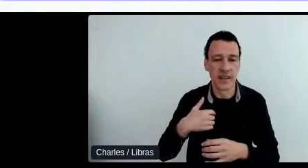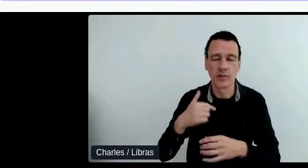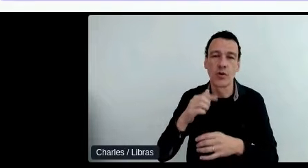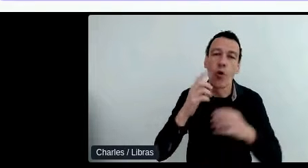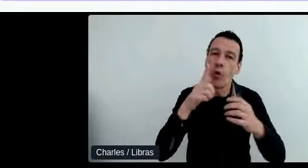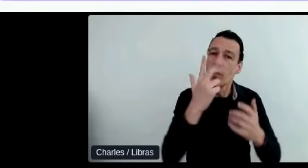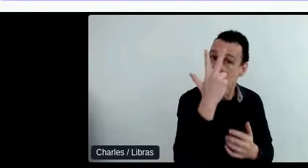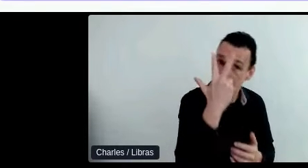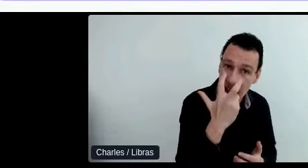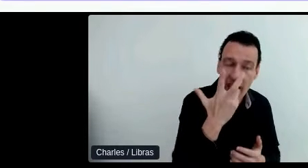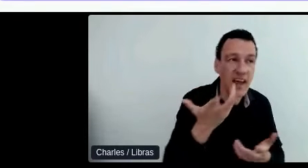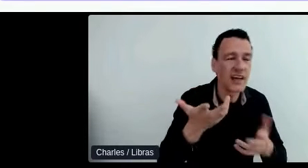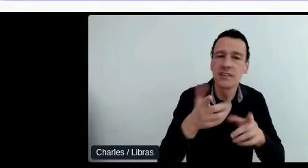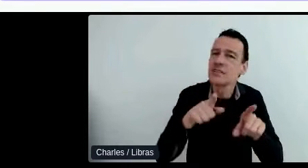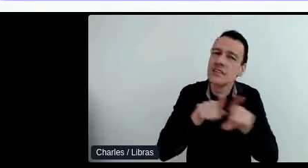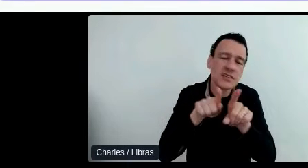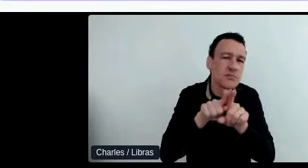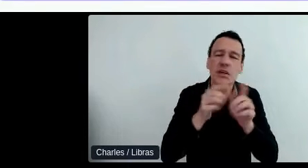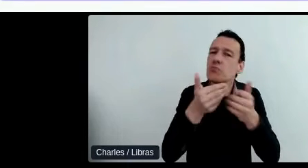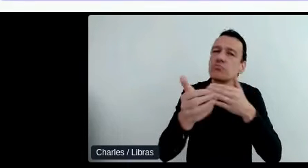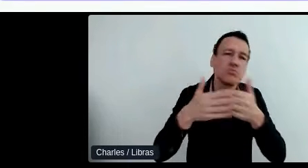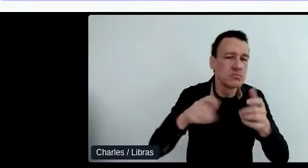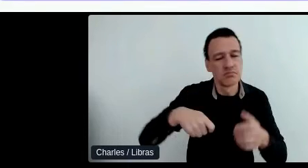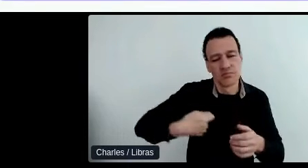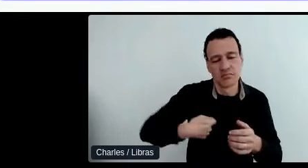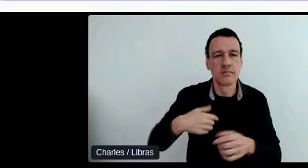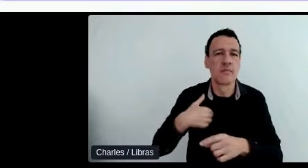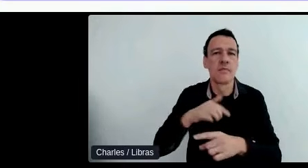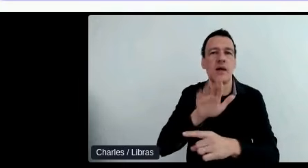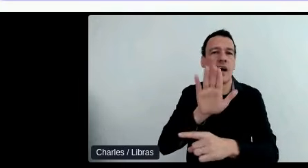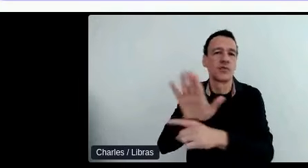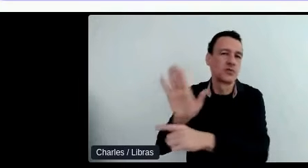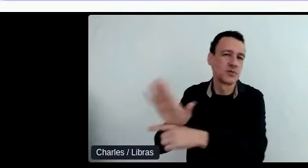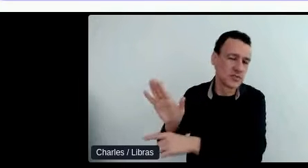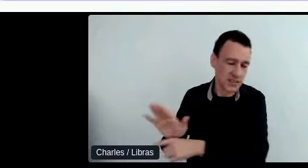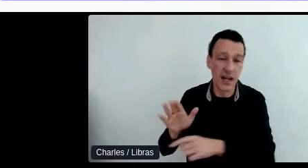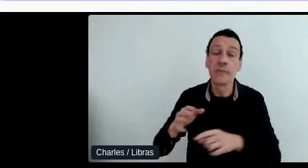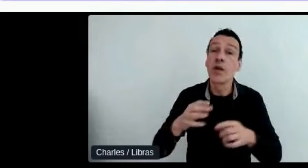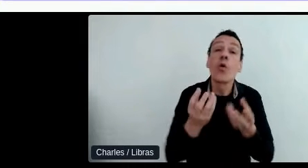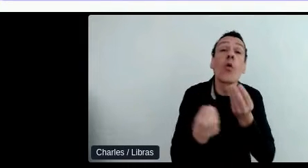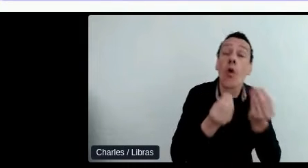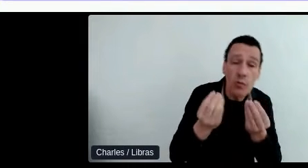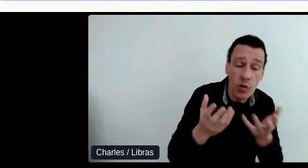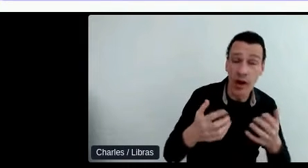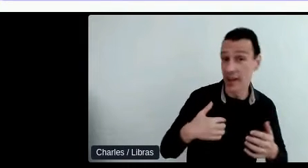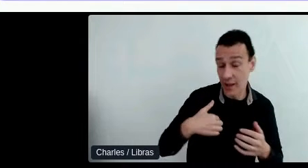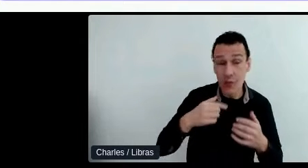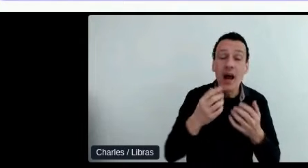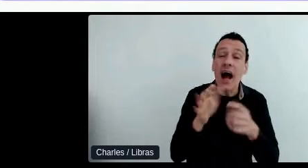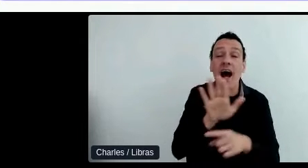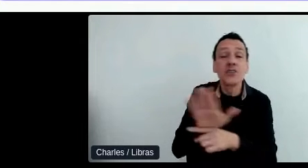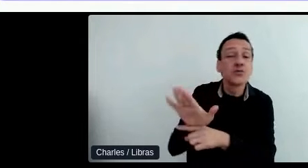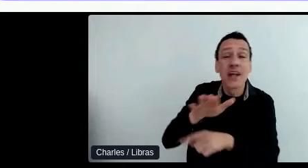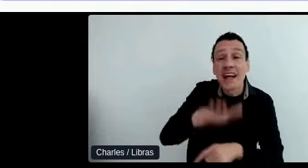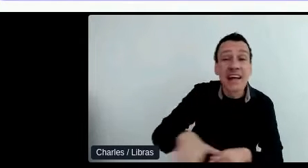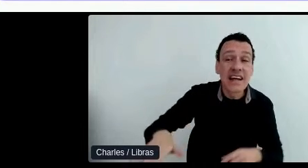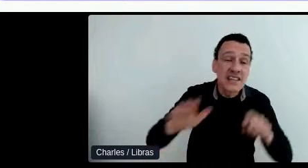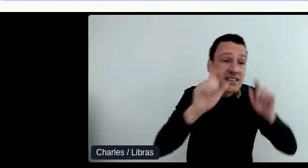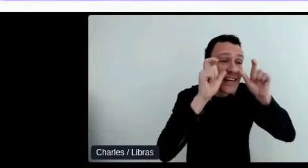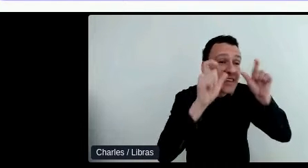visual, etc. Né? E a gente faz isso através do que a criançada gosta, né? Que são jogos, né?